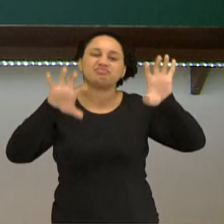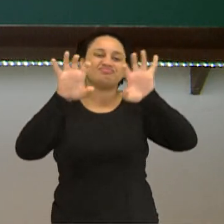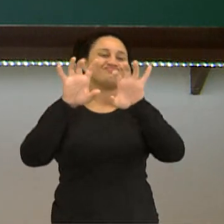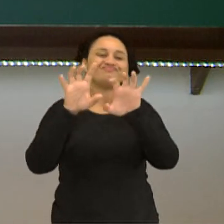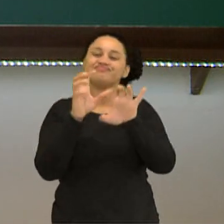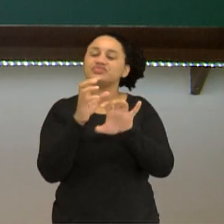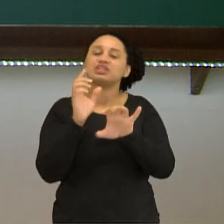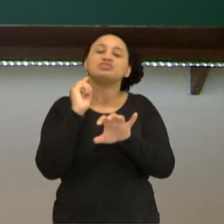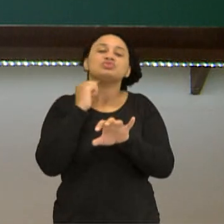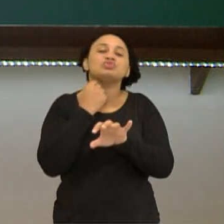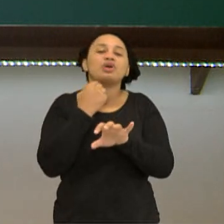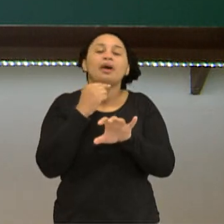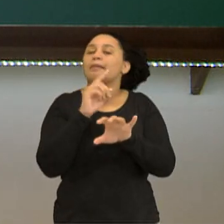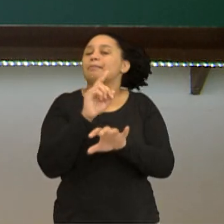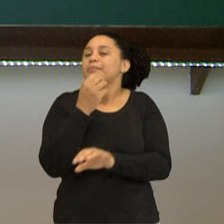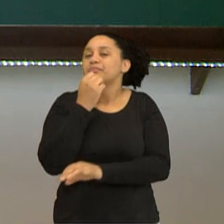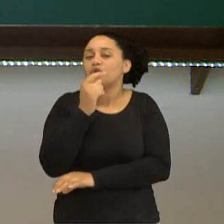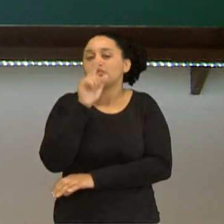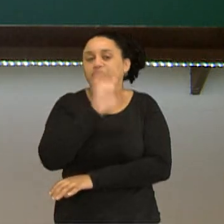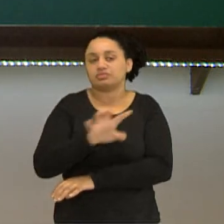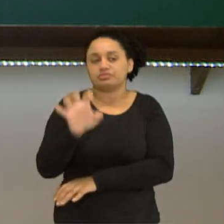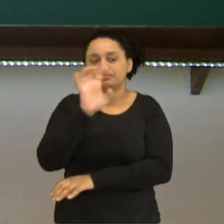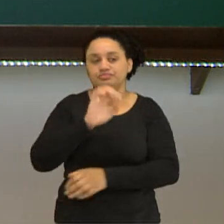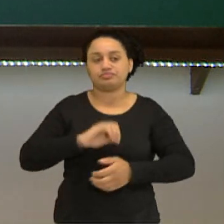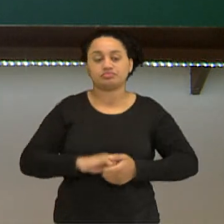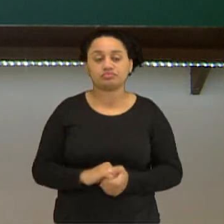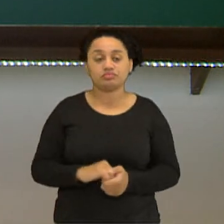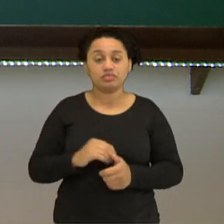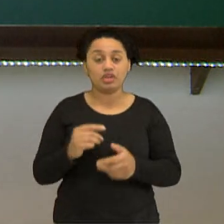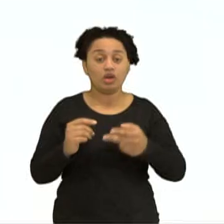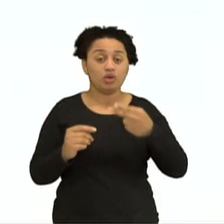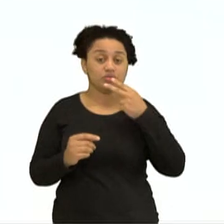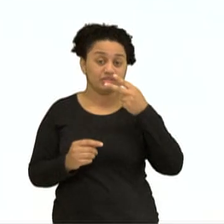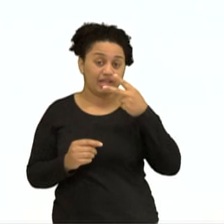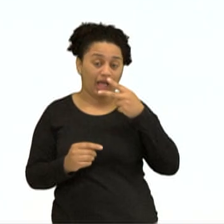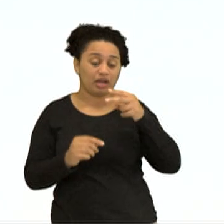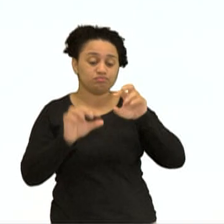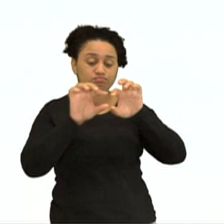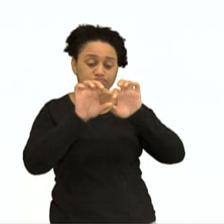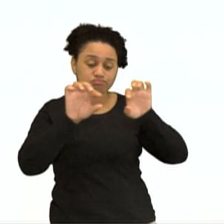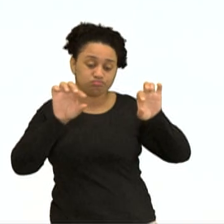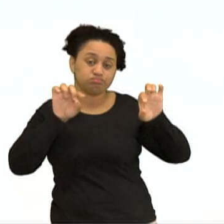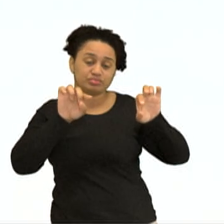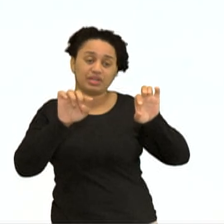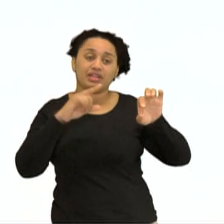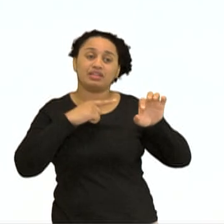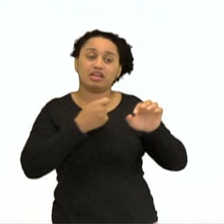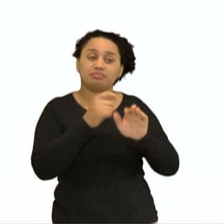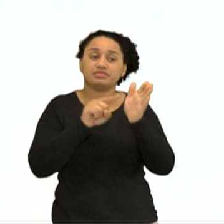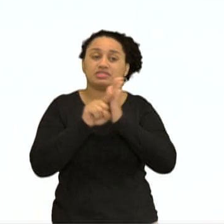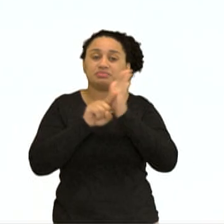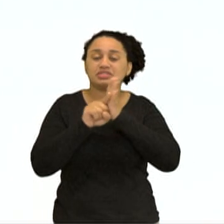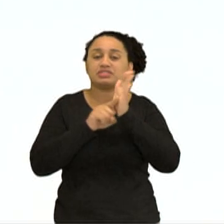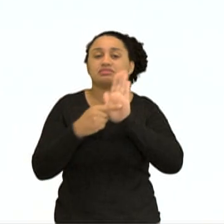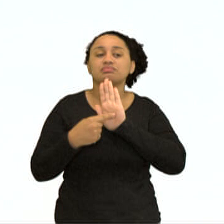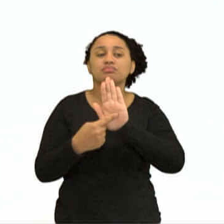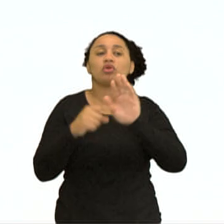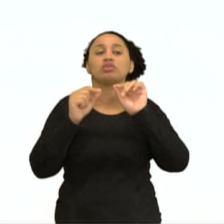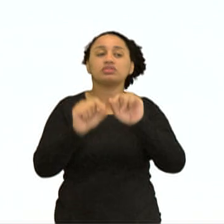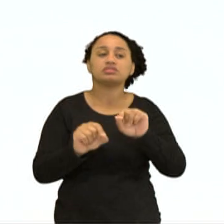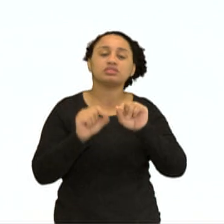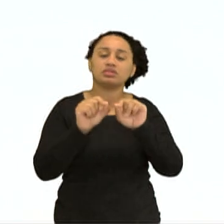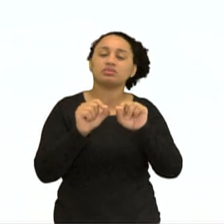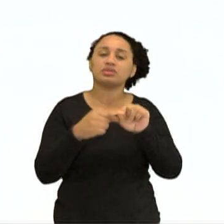os poluentes, beleza? Só o cigarro, para vocês terem uma ideia, estudos dizem que o